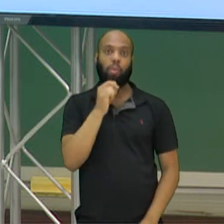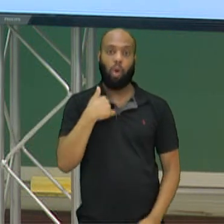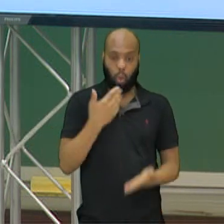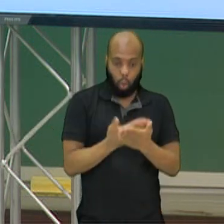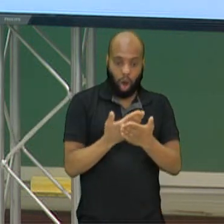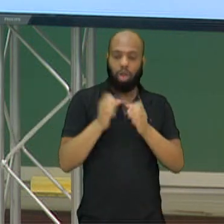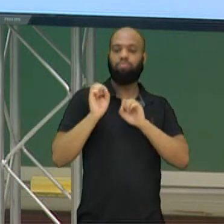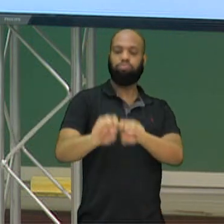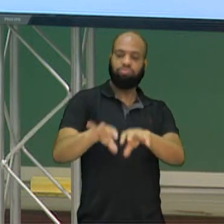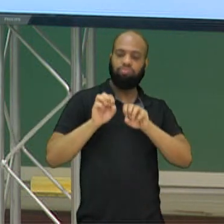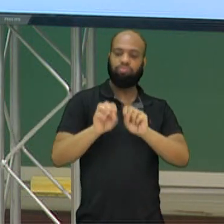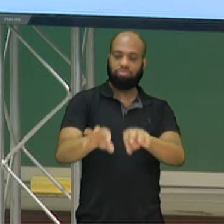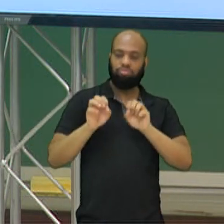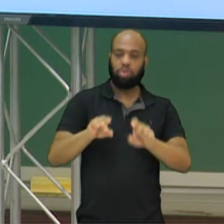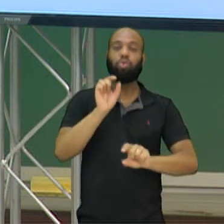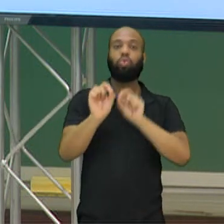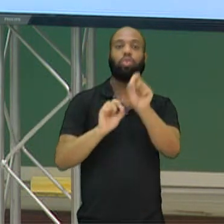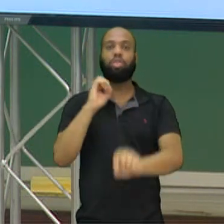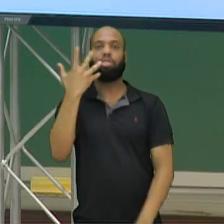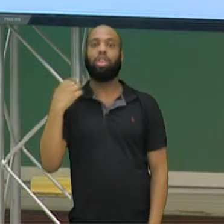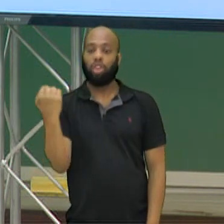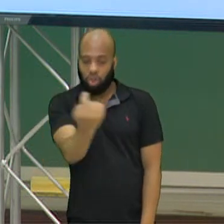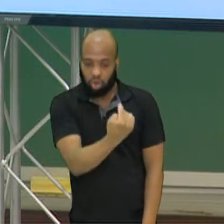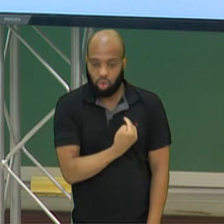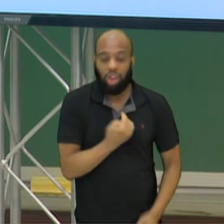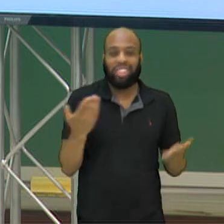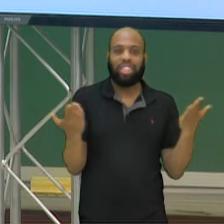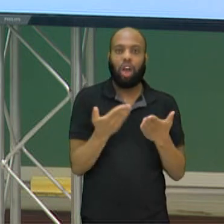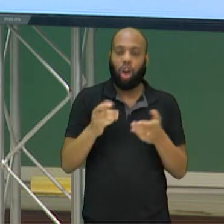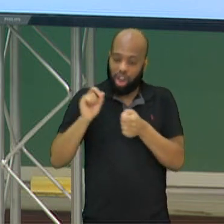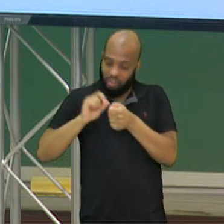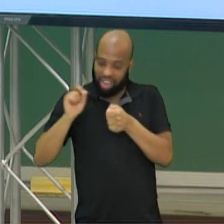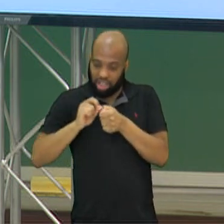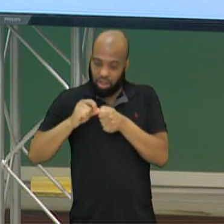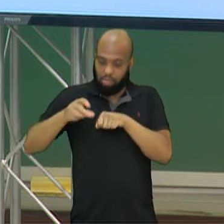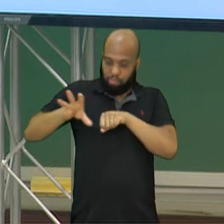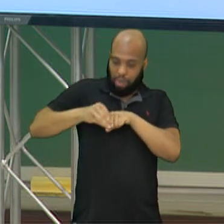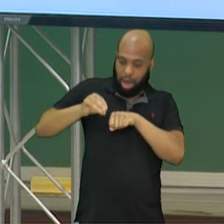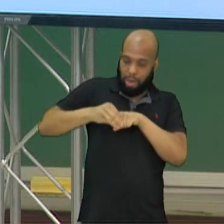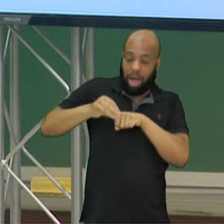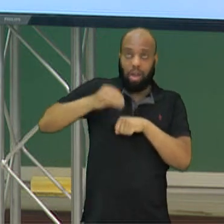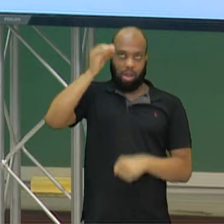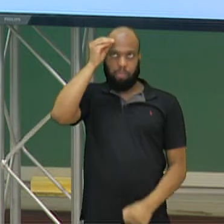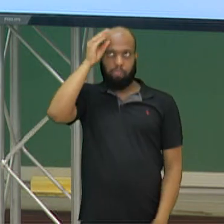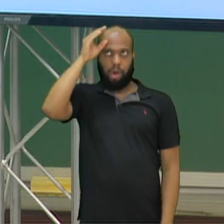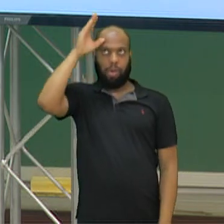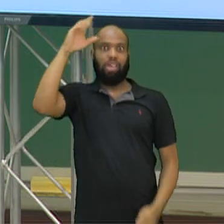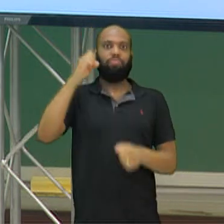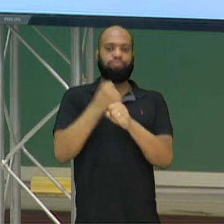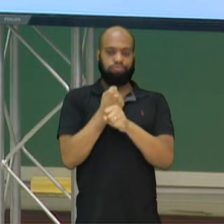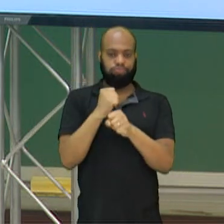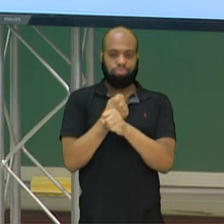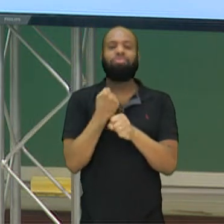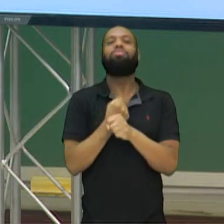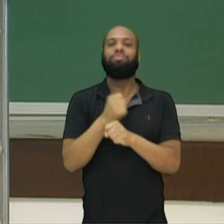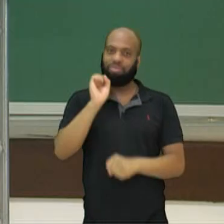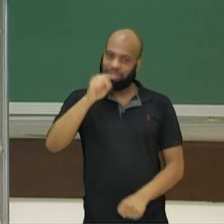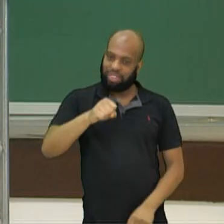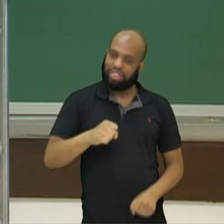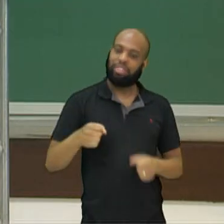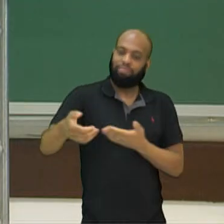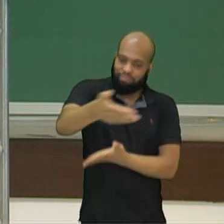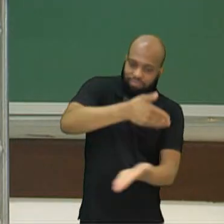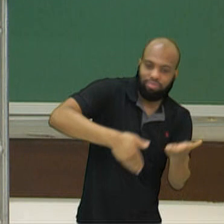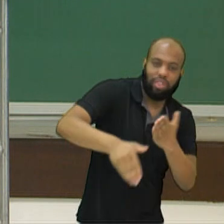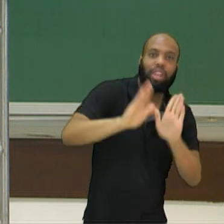quando eu estou ministrando uma aula para vocês, nós estamos construindo conhecimento durante a aula. Por isso, o professor enquanto